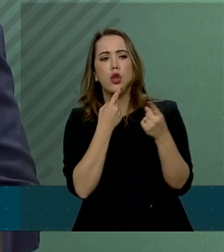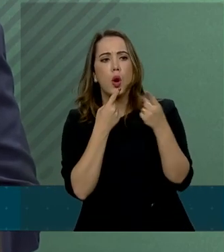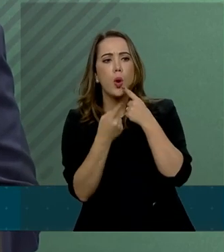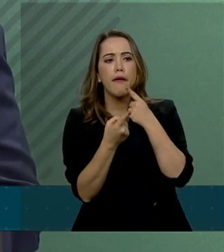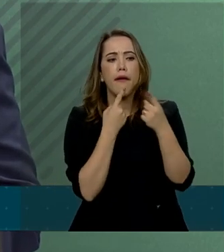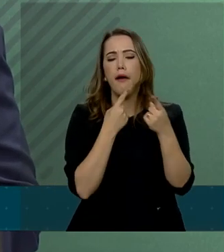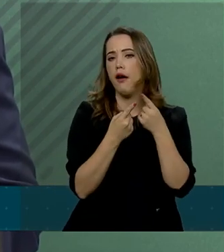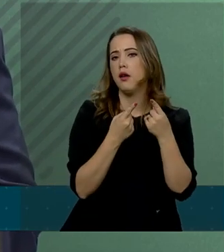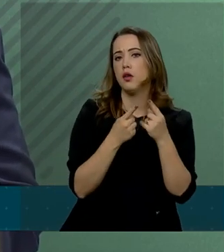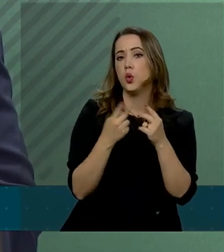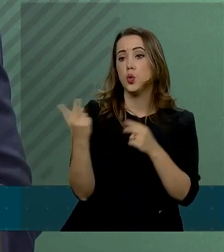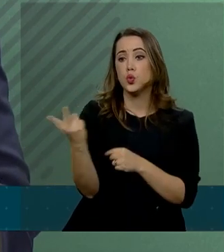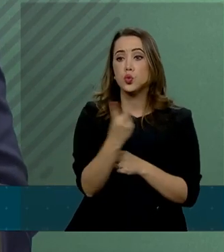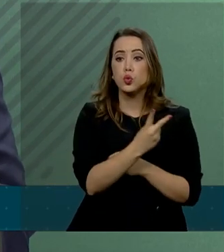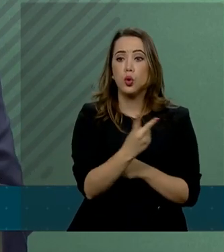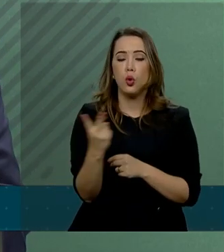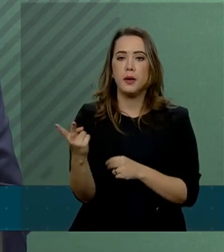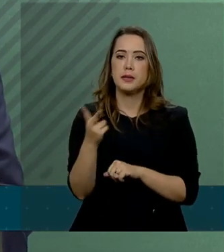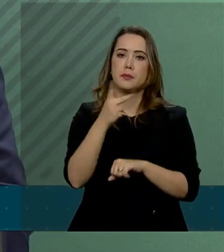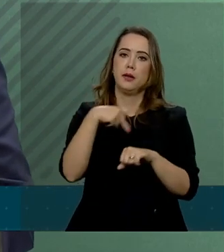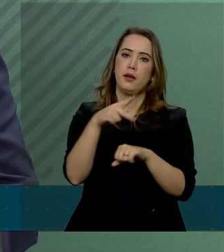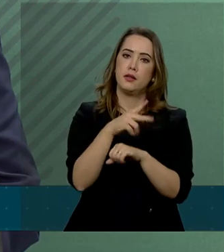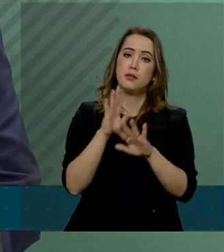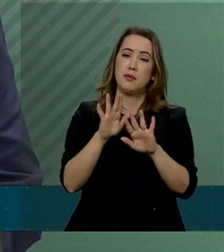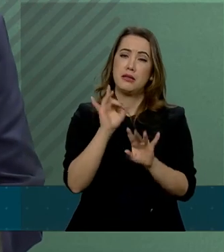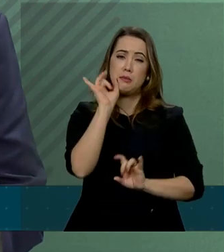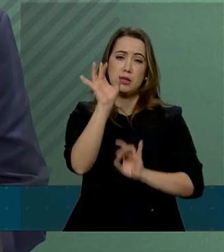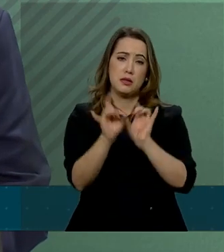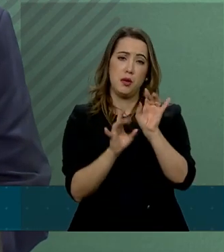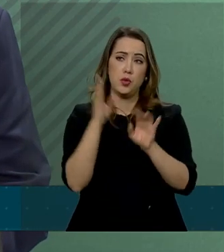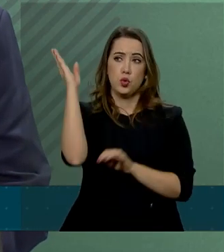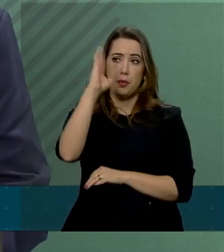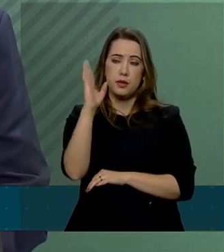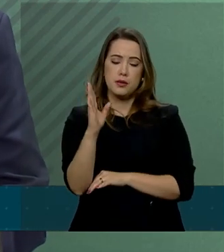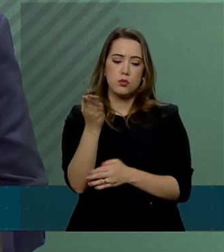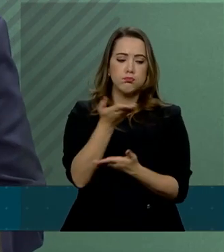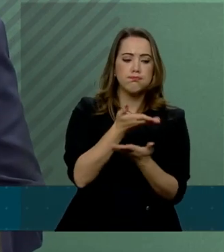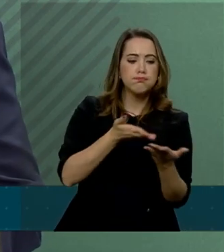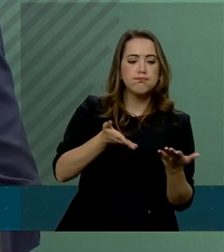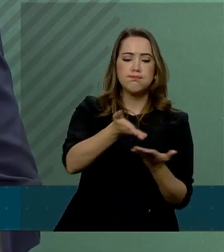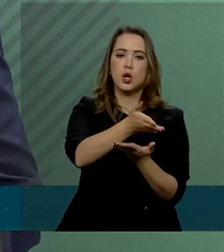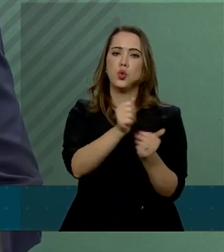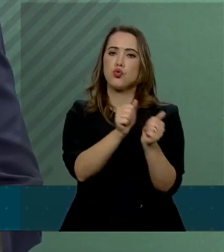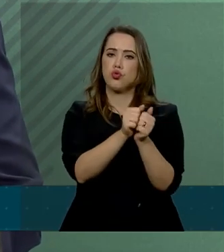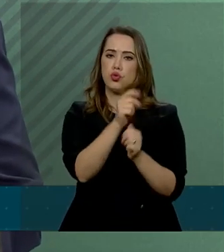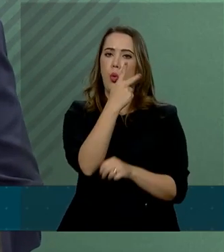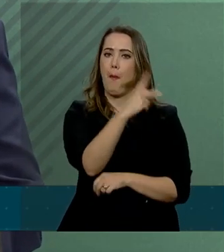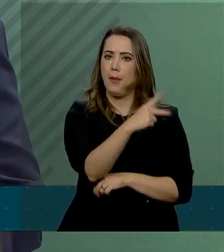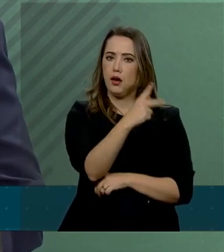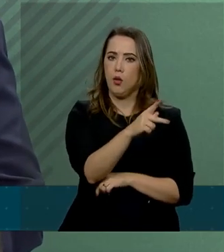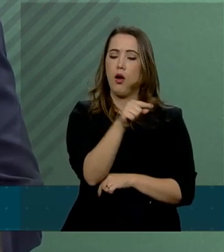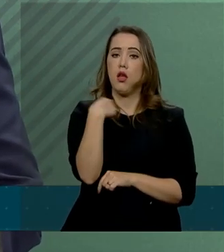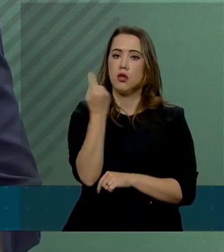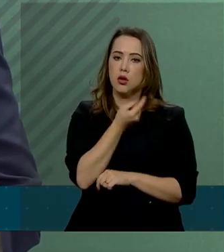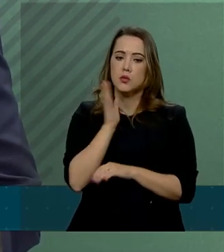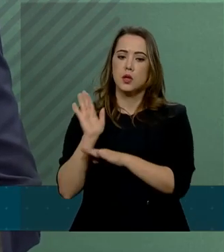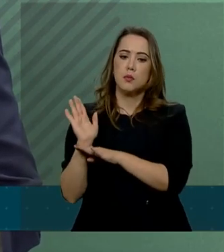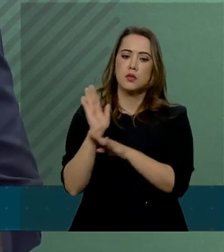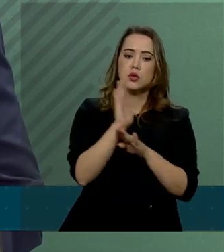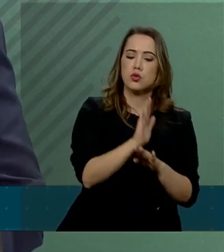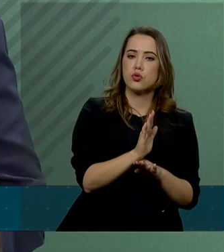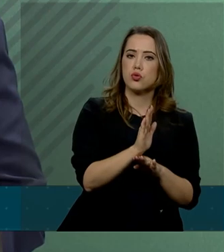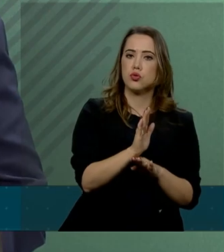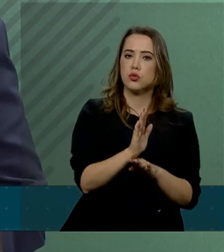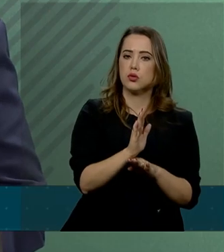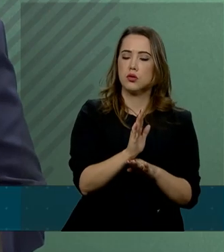mas especialmente no sentido do brasil para pio para o paraguai nós tenhamos é a possibilidade de ajudar aquele país